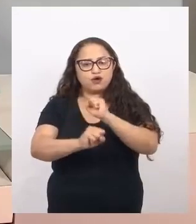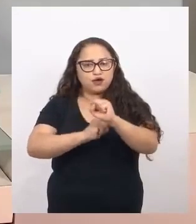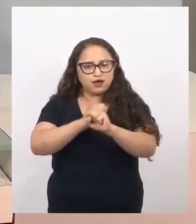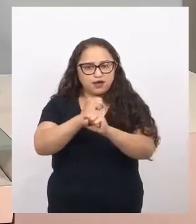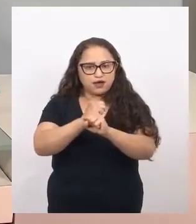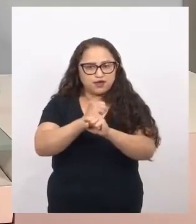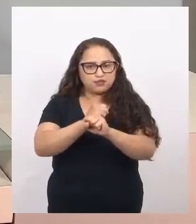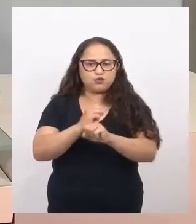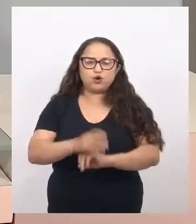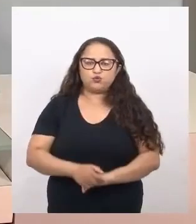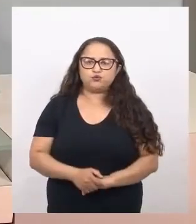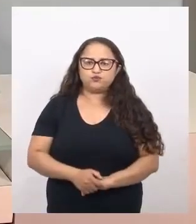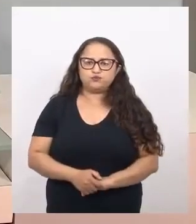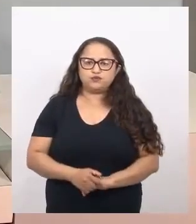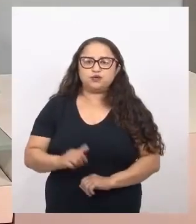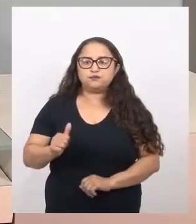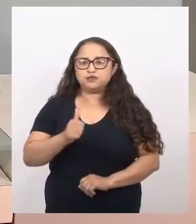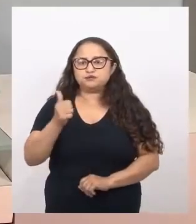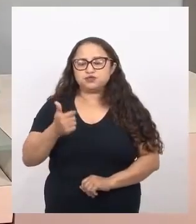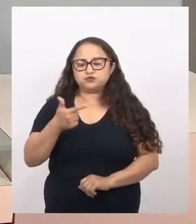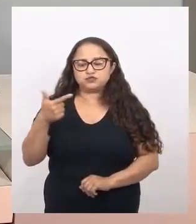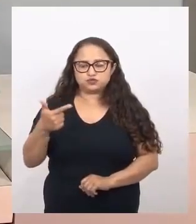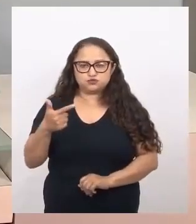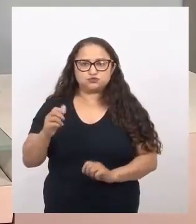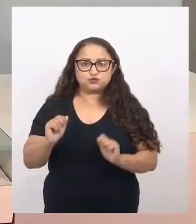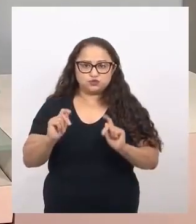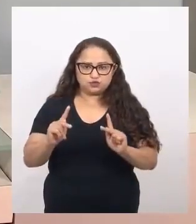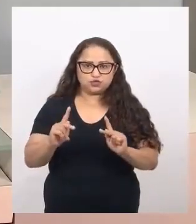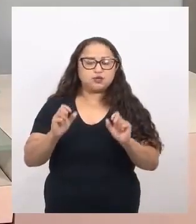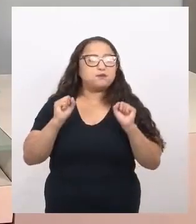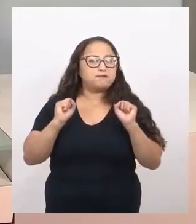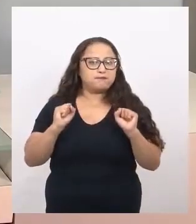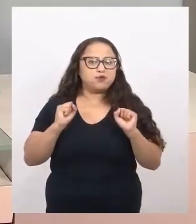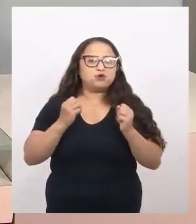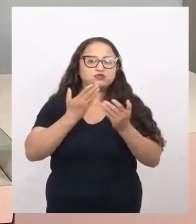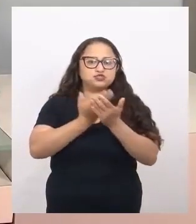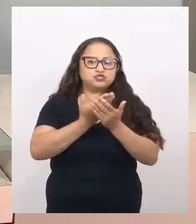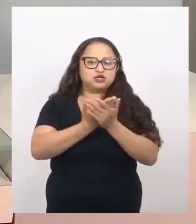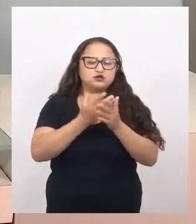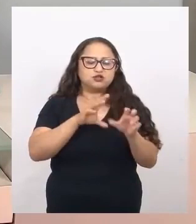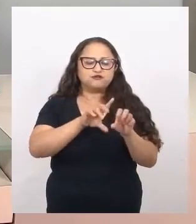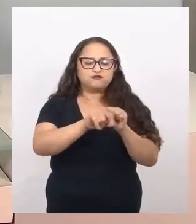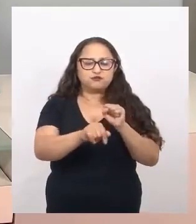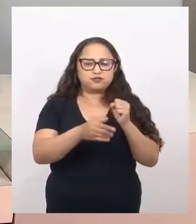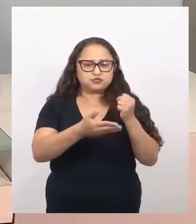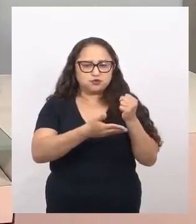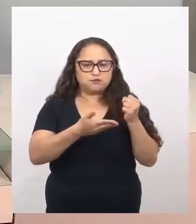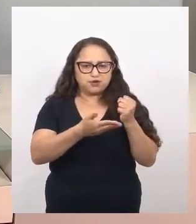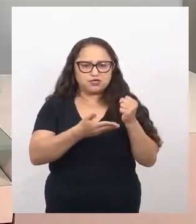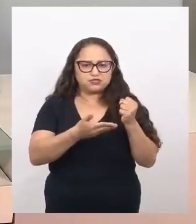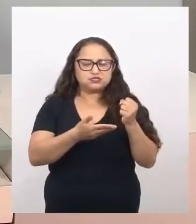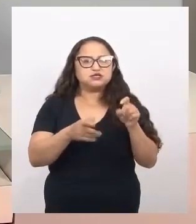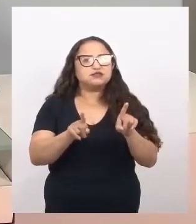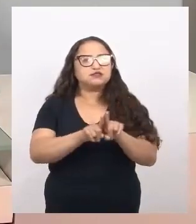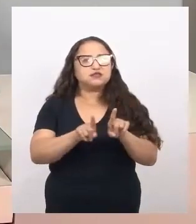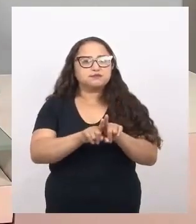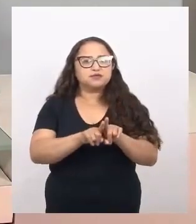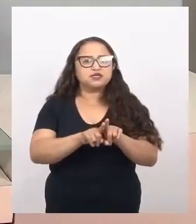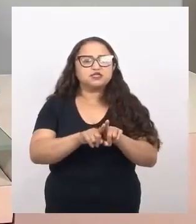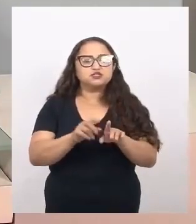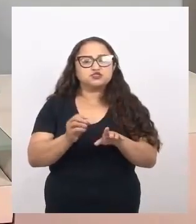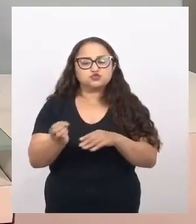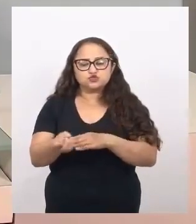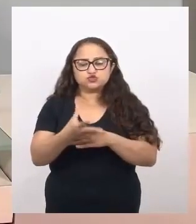sistema, manifestar primeiro e segundo semestre, tá? Ele pode ter aulas da formação geral básica, que é anual, e dos novos componentes